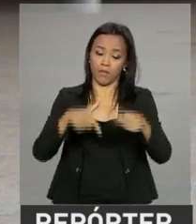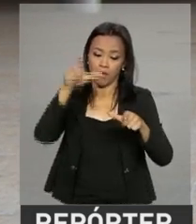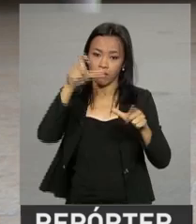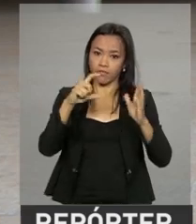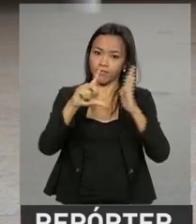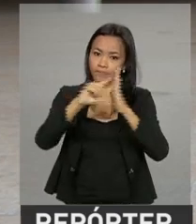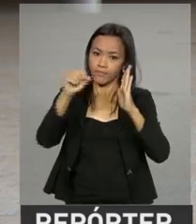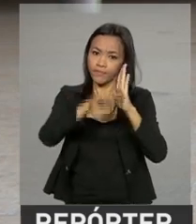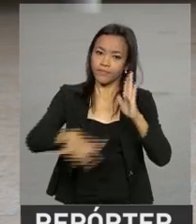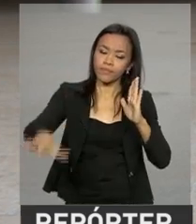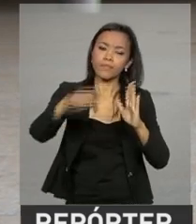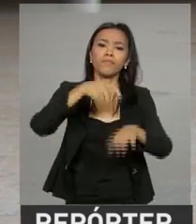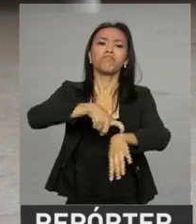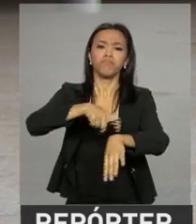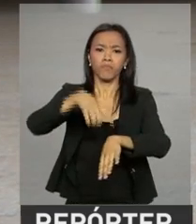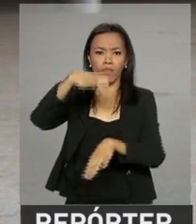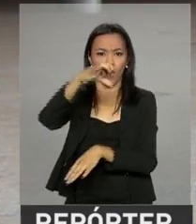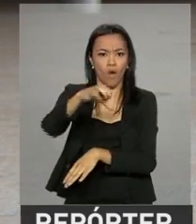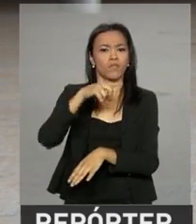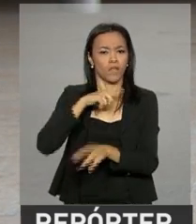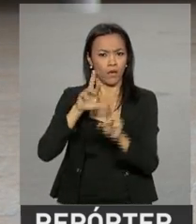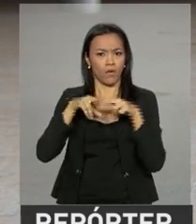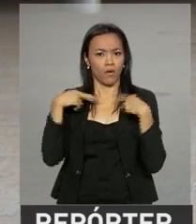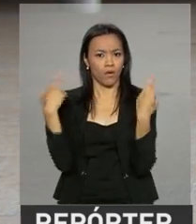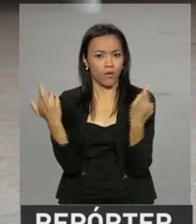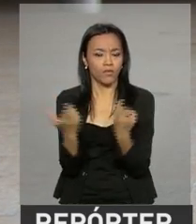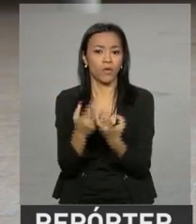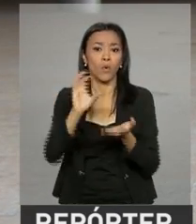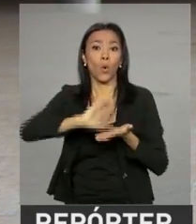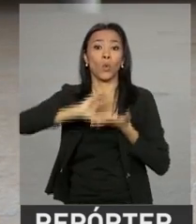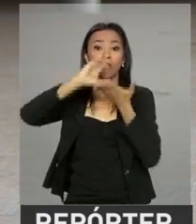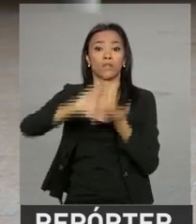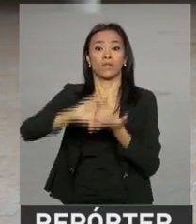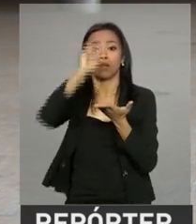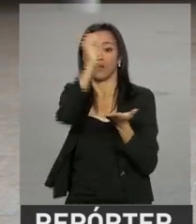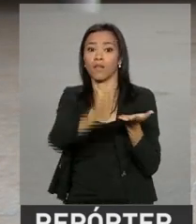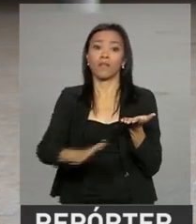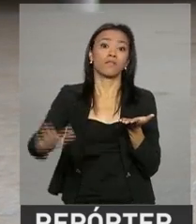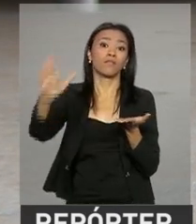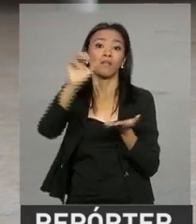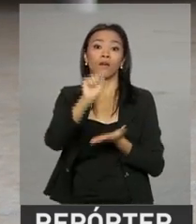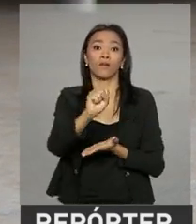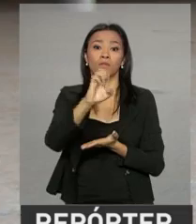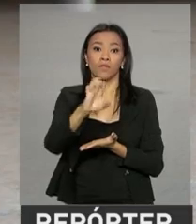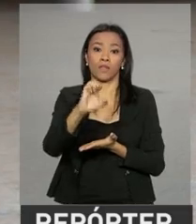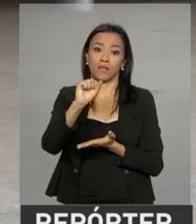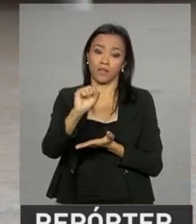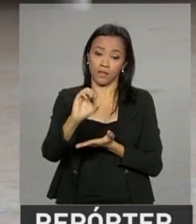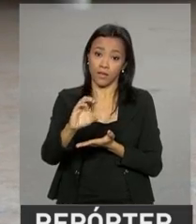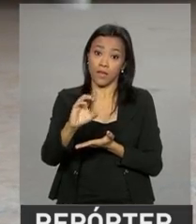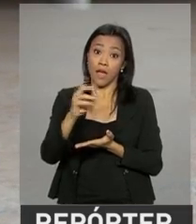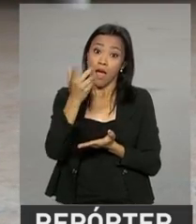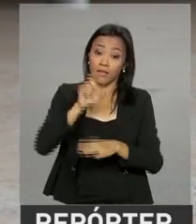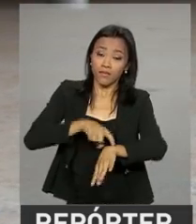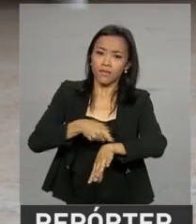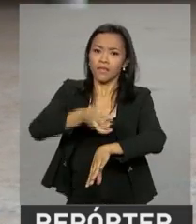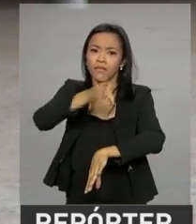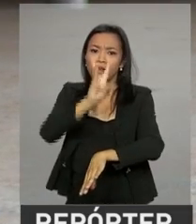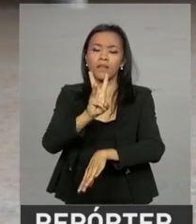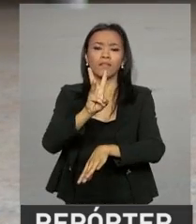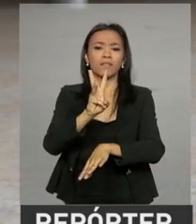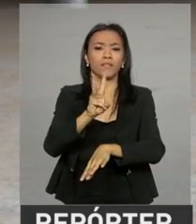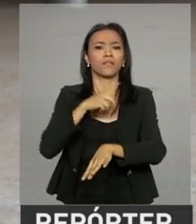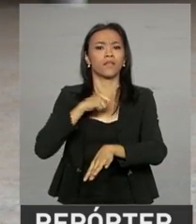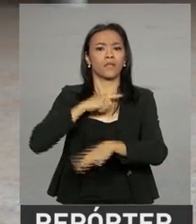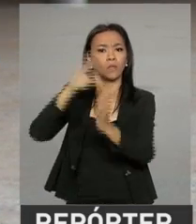Planalto. Agora, às 9 horas, ele se reúne com o Conselho Nacional do SESI. No meio da tarde, às 3, ele recebe